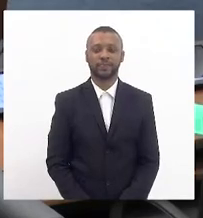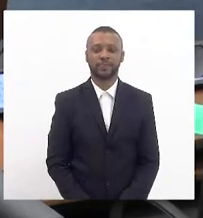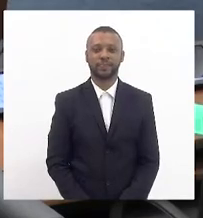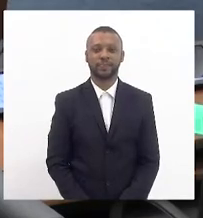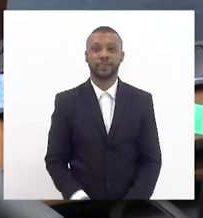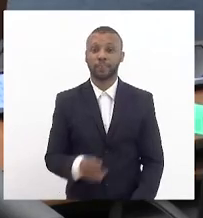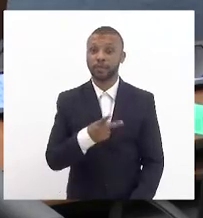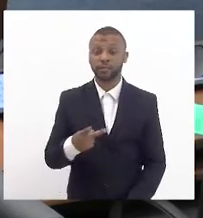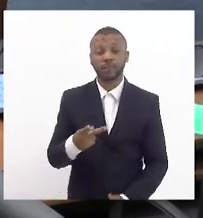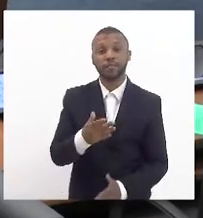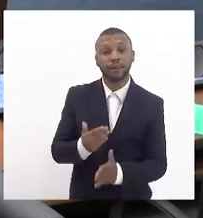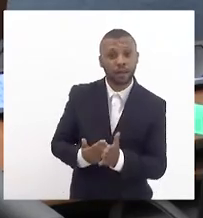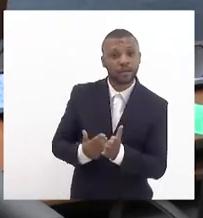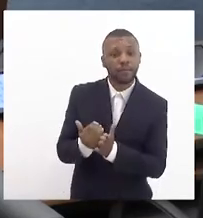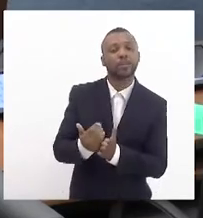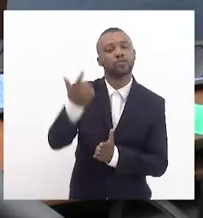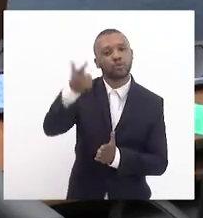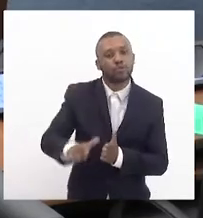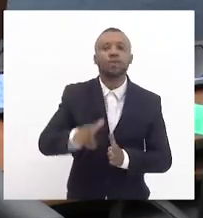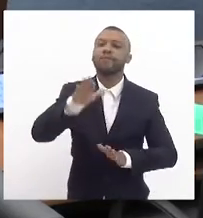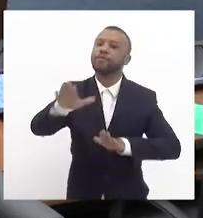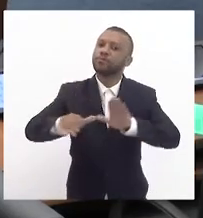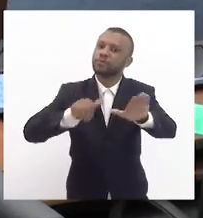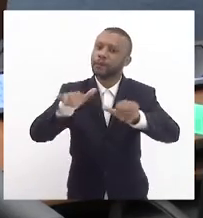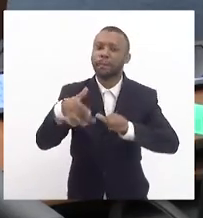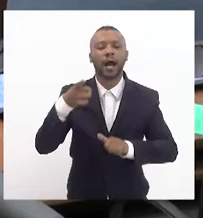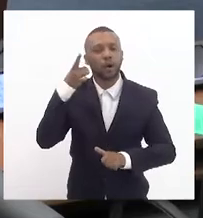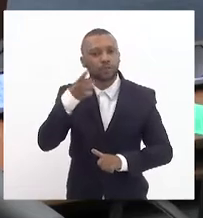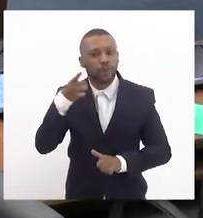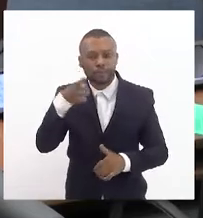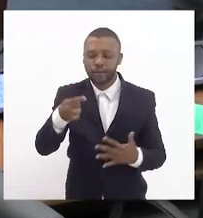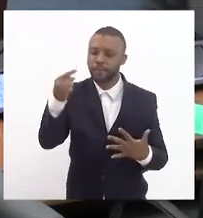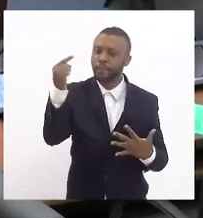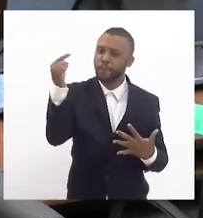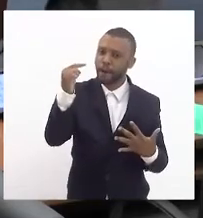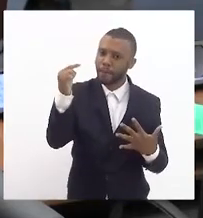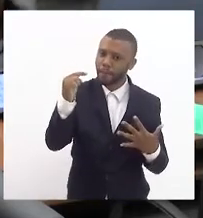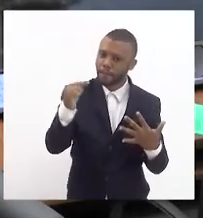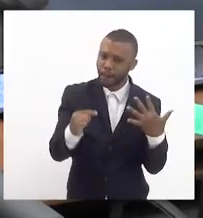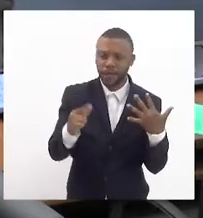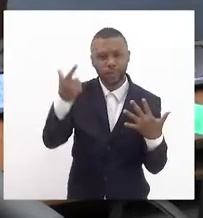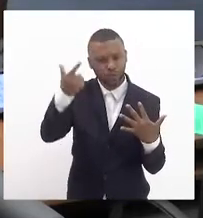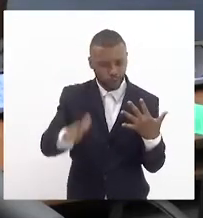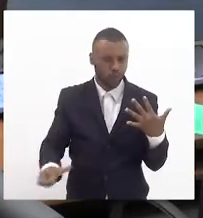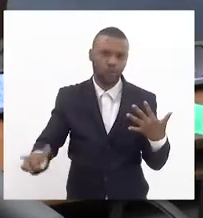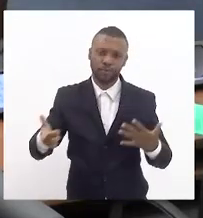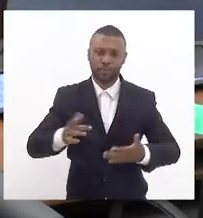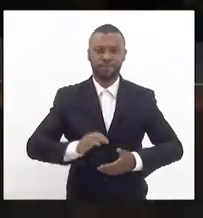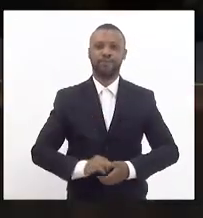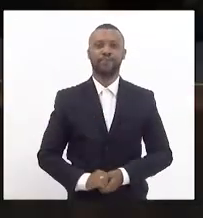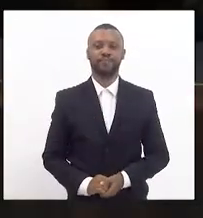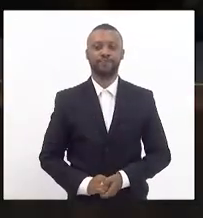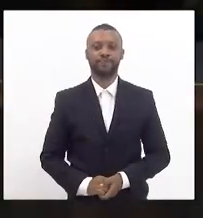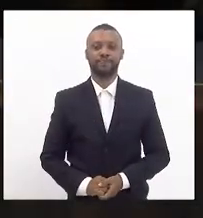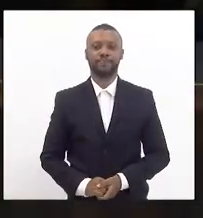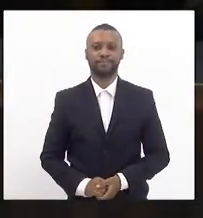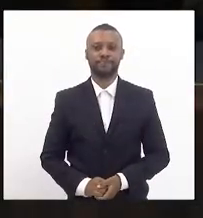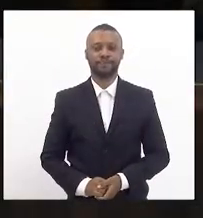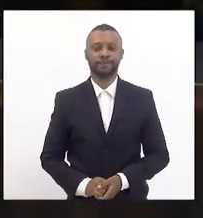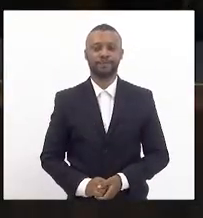Presidência irá proceder à segunda chamada. Deputada Adriana Baltazar, deputado Alexandre Knoploch,